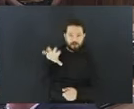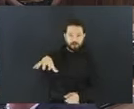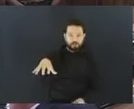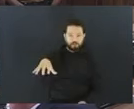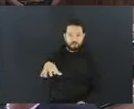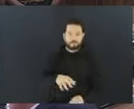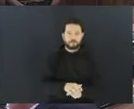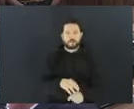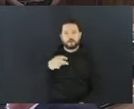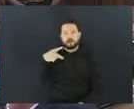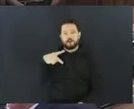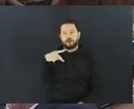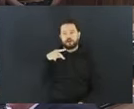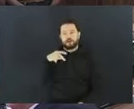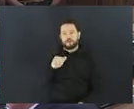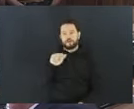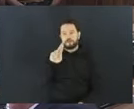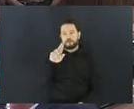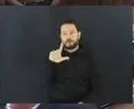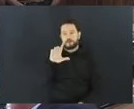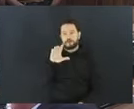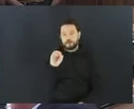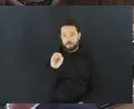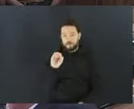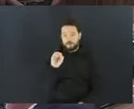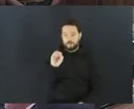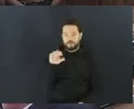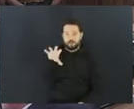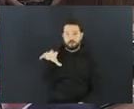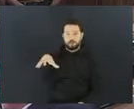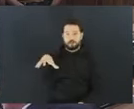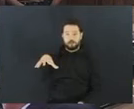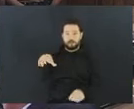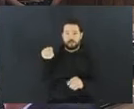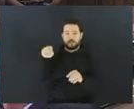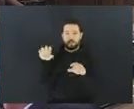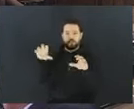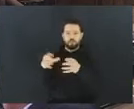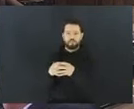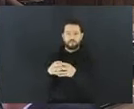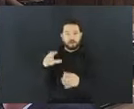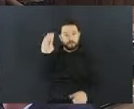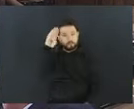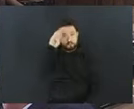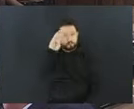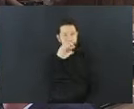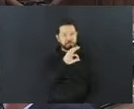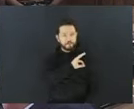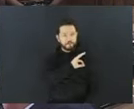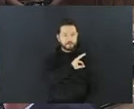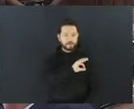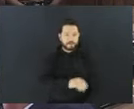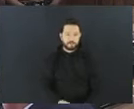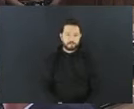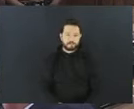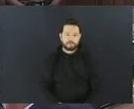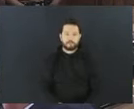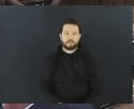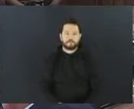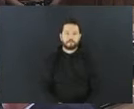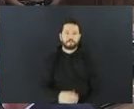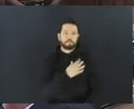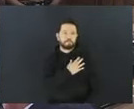Aparecido Siloto, comandante do Batalhão de Polícia de Choque. Também do tenente-coronel Roberto Ribeiro dos Santos Júnior, comandante do Regimento de